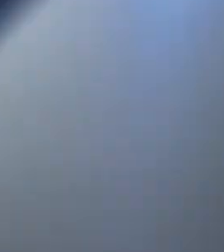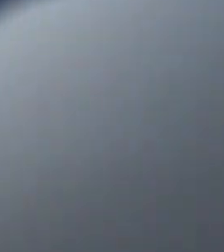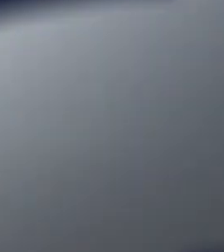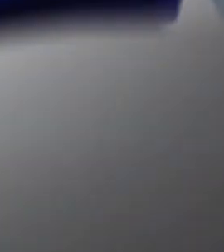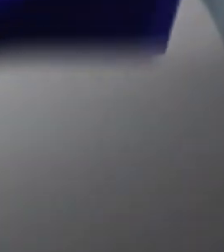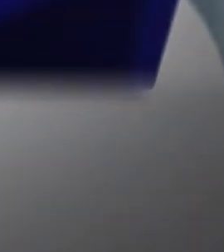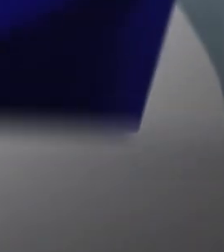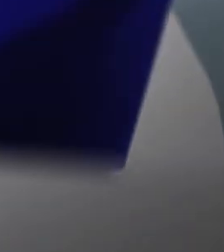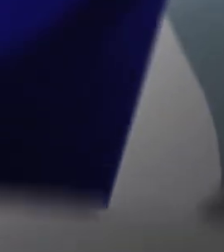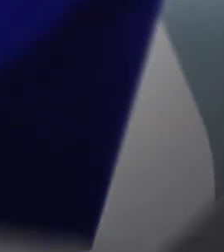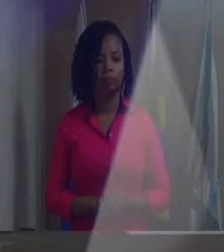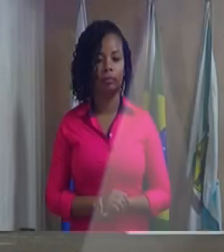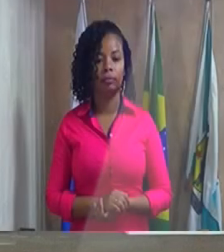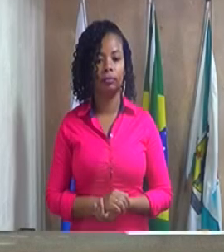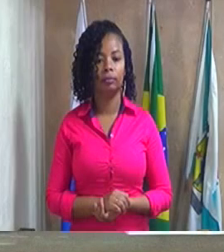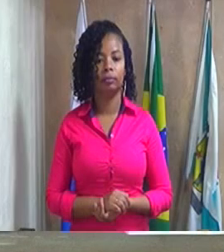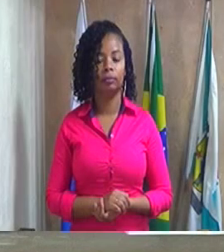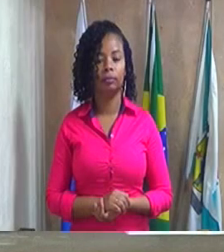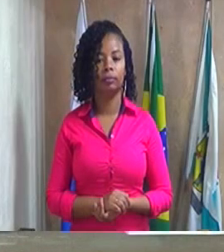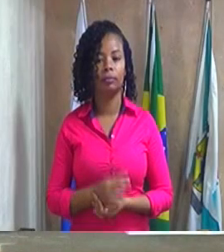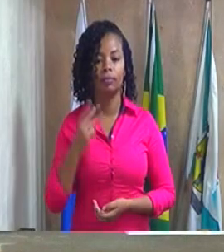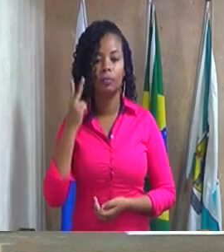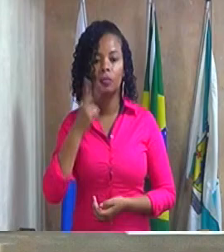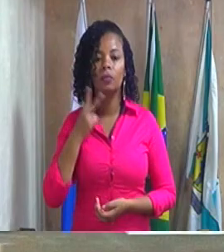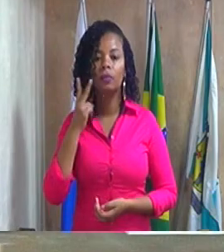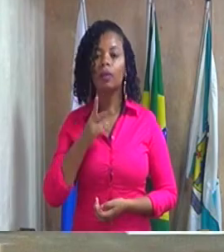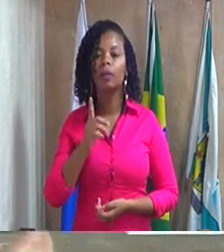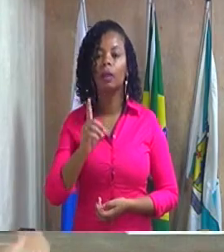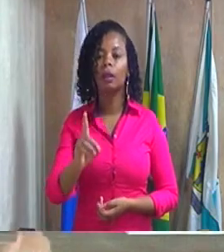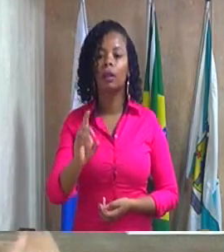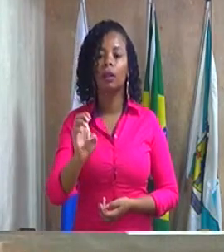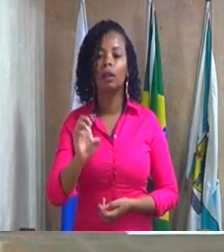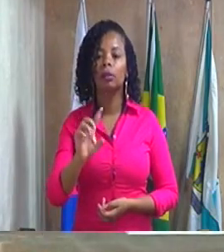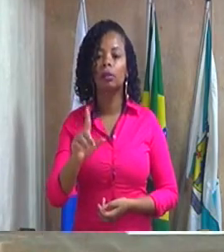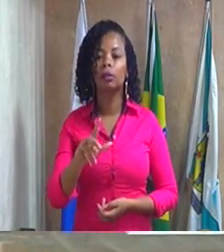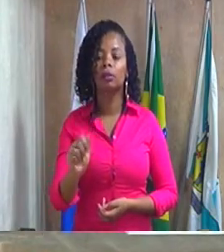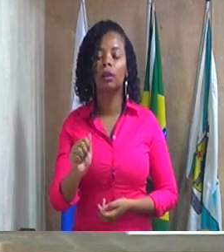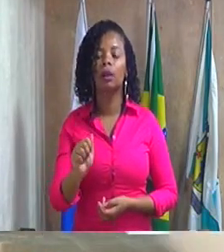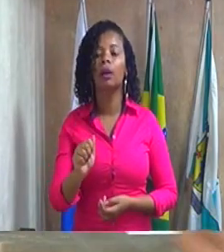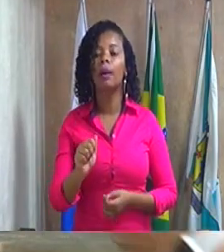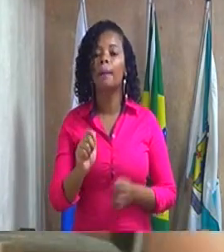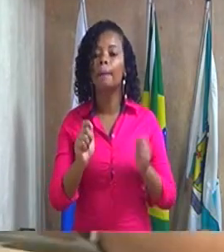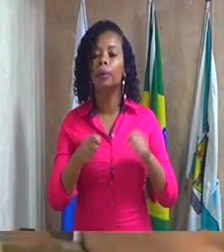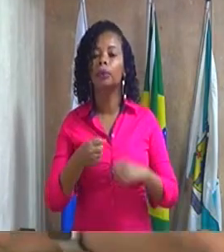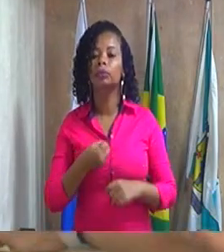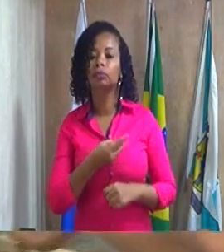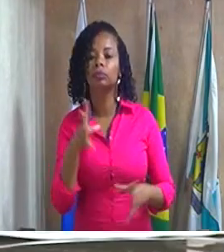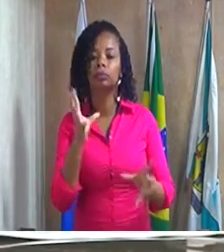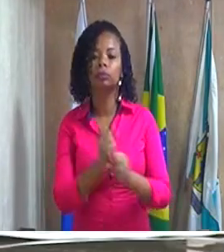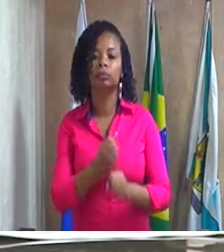Nesse momento, convido a vereadora Delza de Oliveira que faça a verificação de quórum.